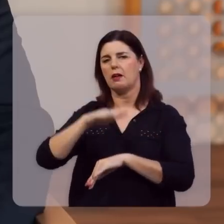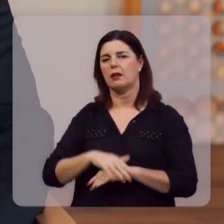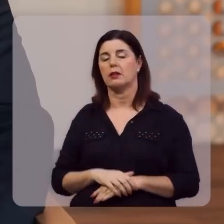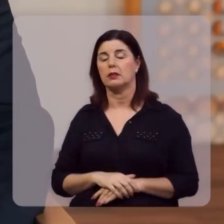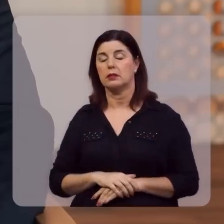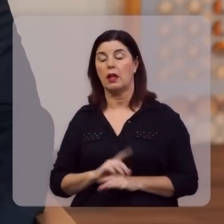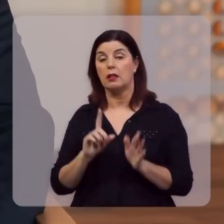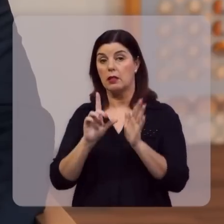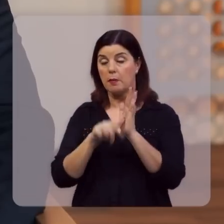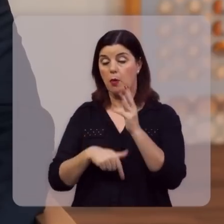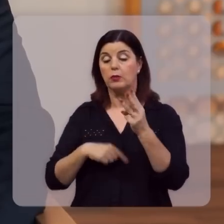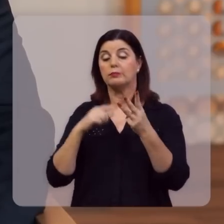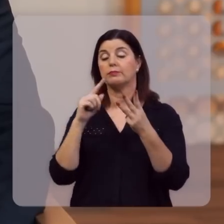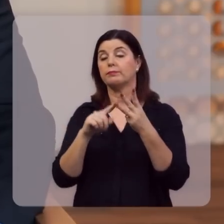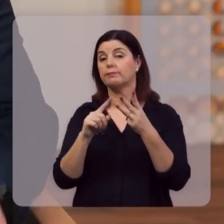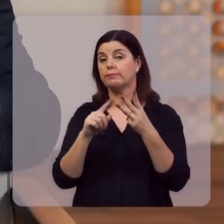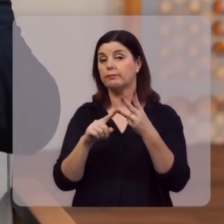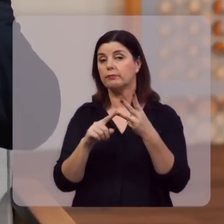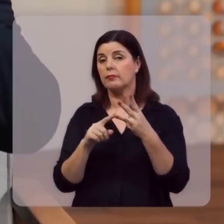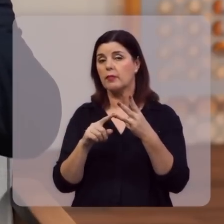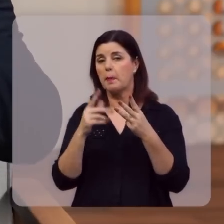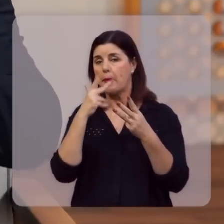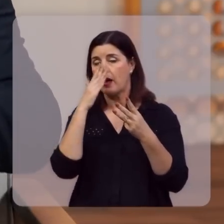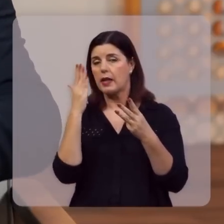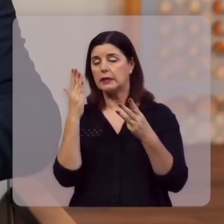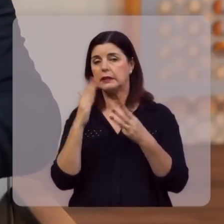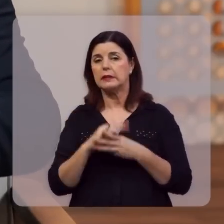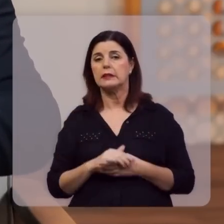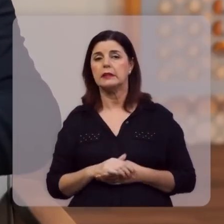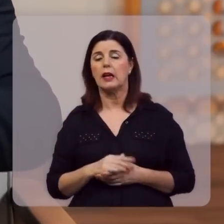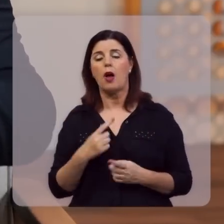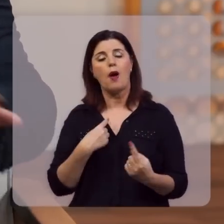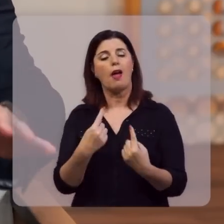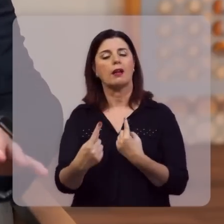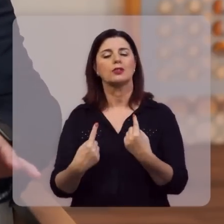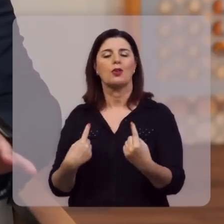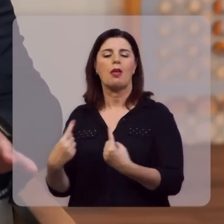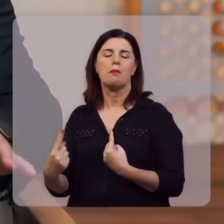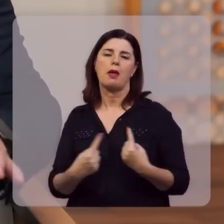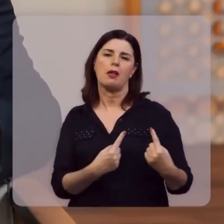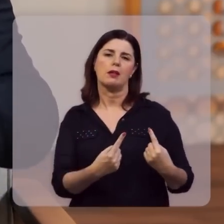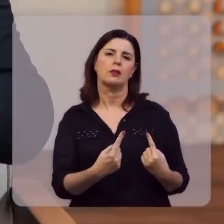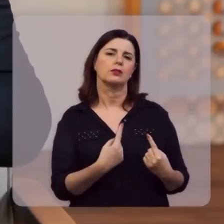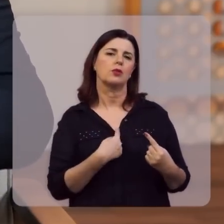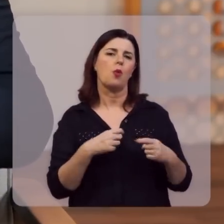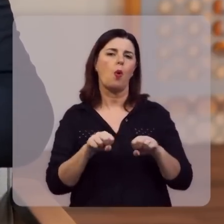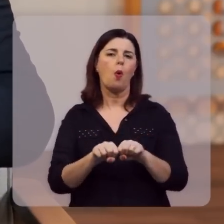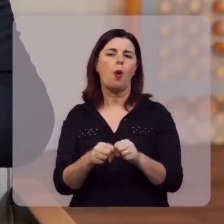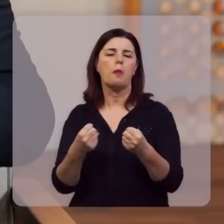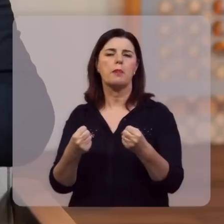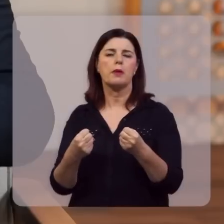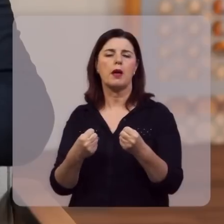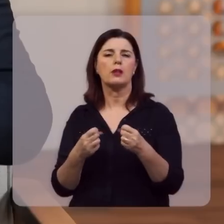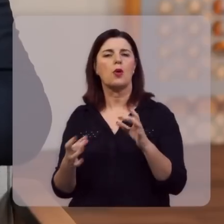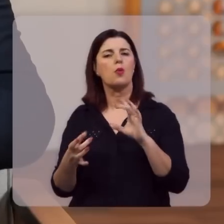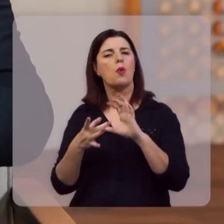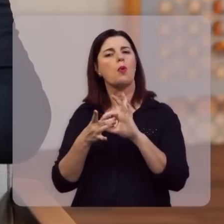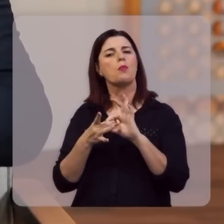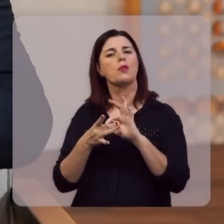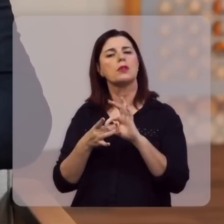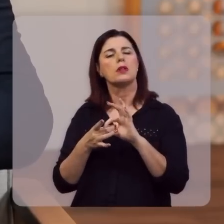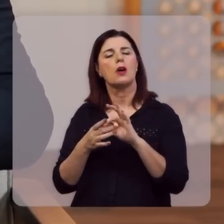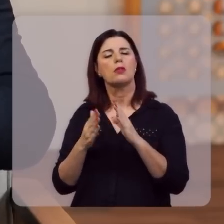Deus. Mas logo depois, isso foi descendo aos relacionamentos. Você vê o rompimento da